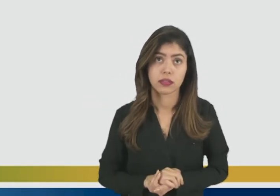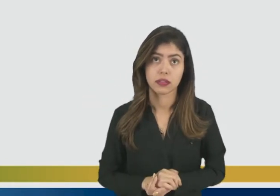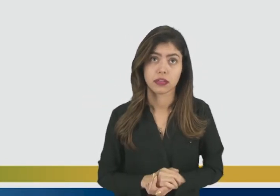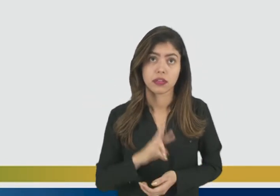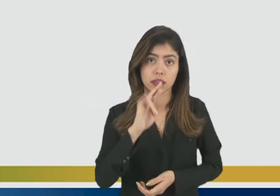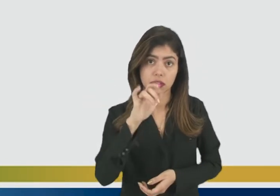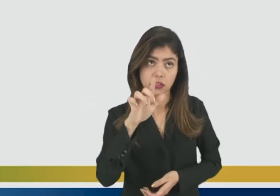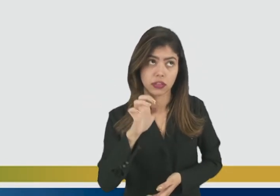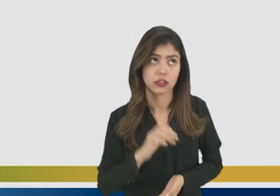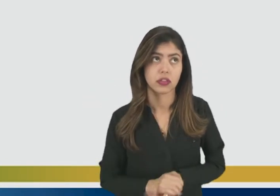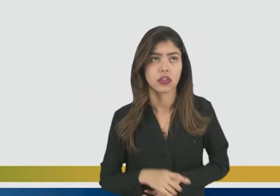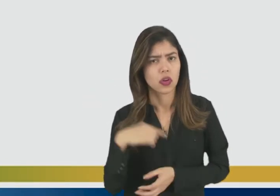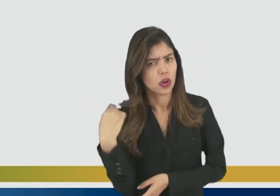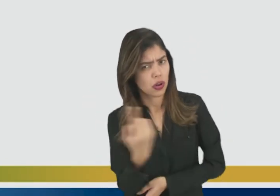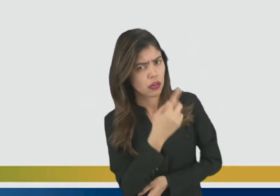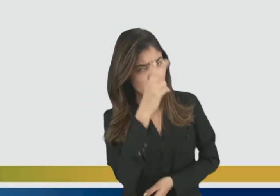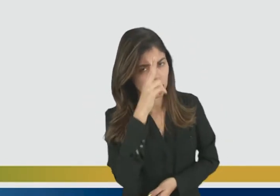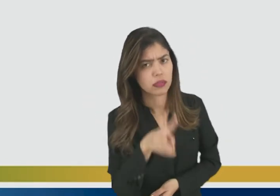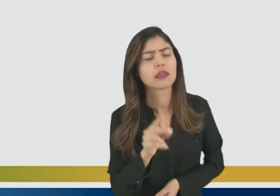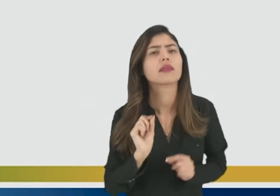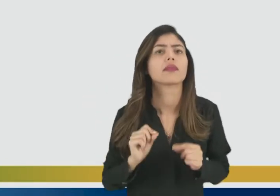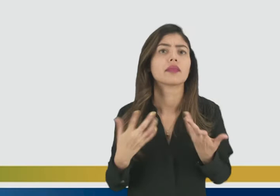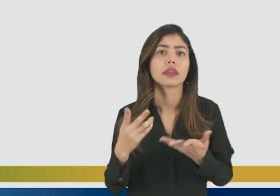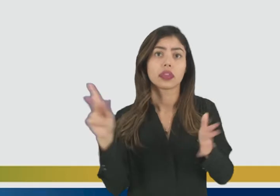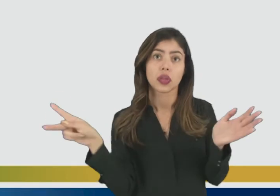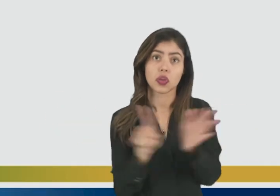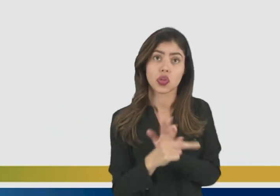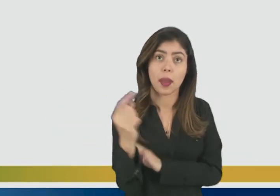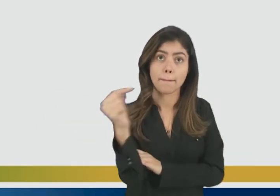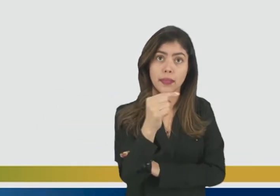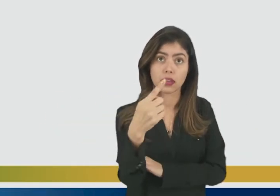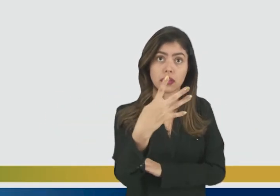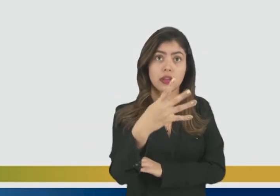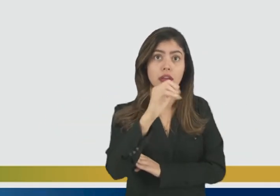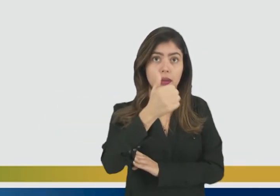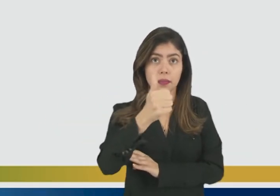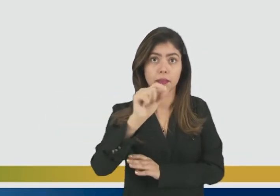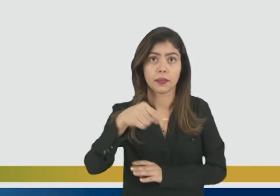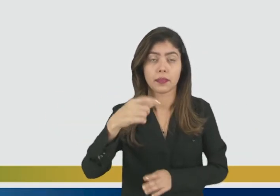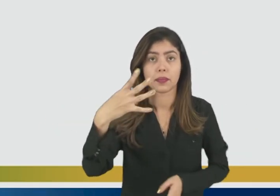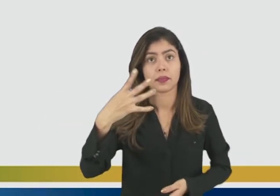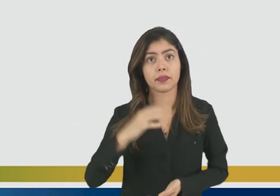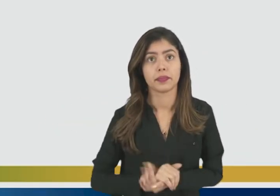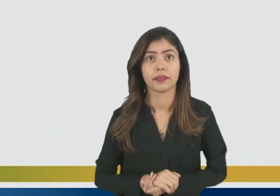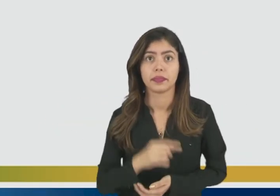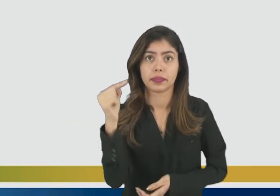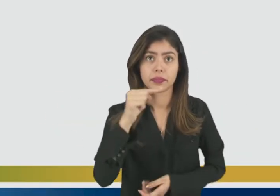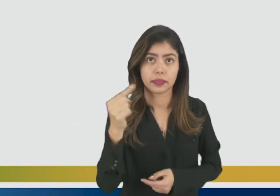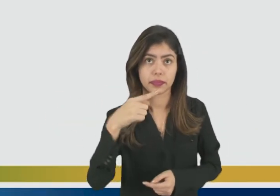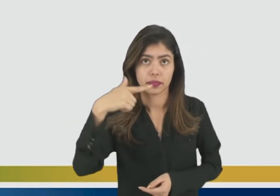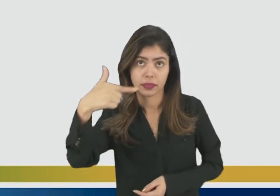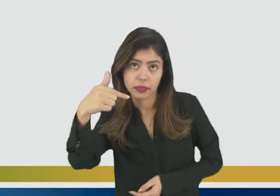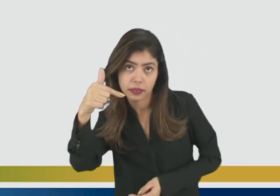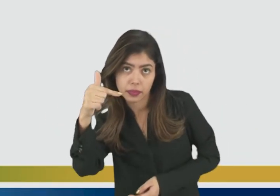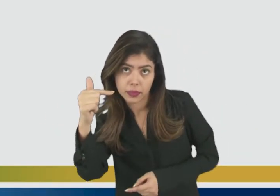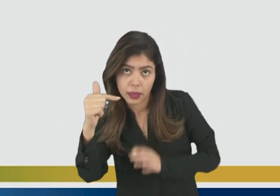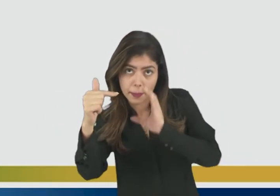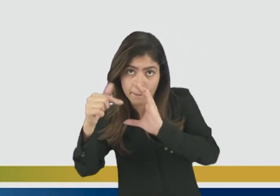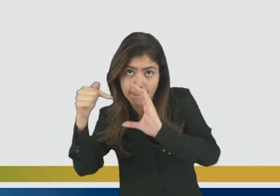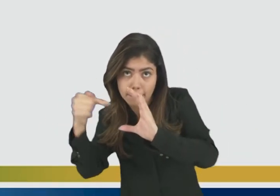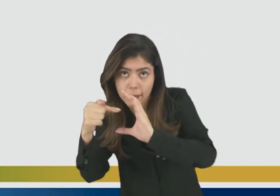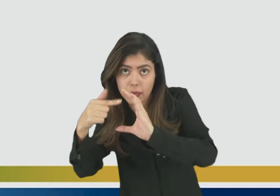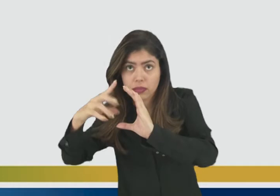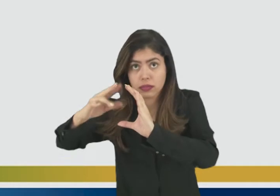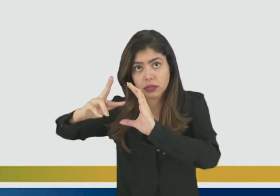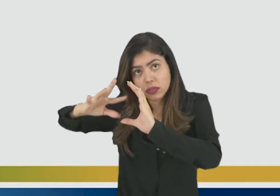reagente. Então, nós vamos ter a entalpia do produto, menos 411,4, menos da fórmula, a